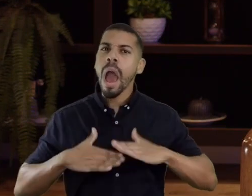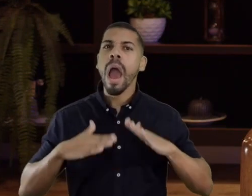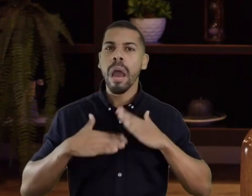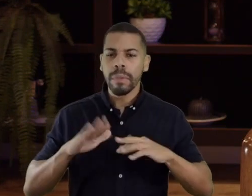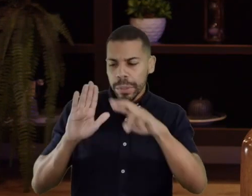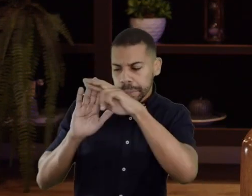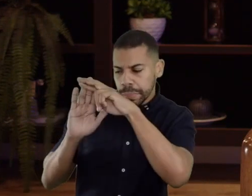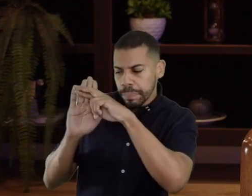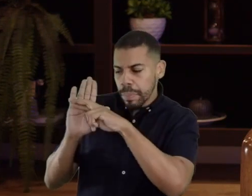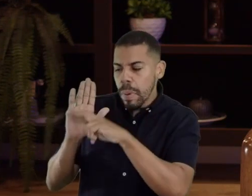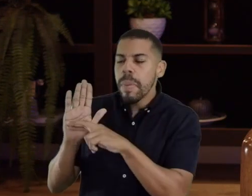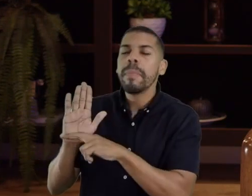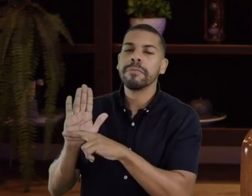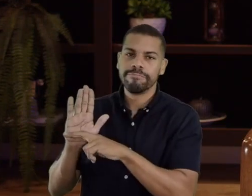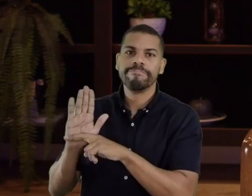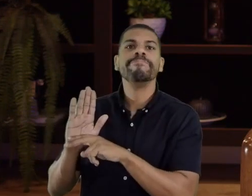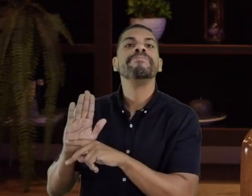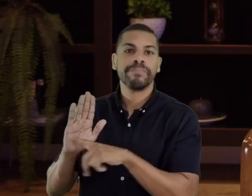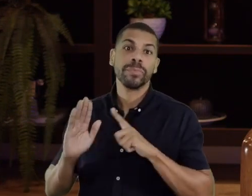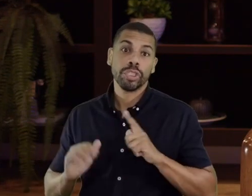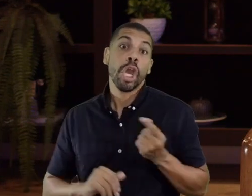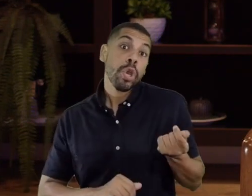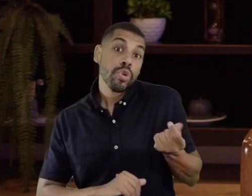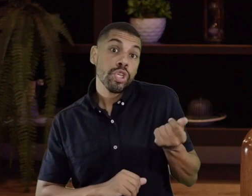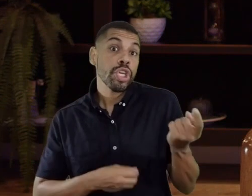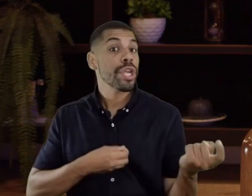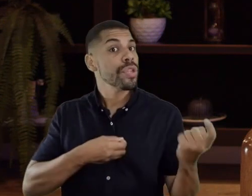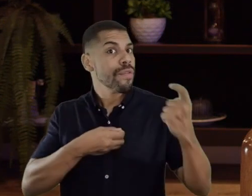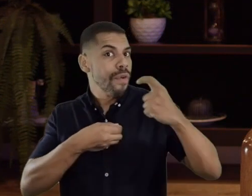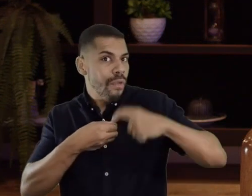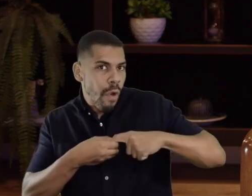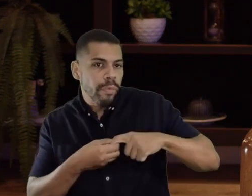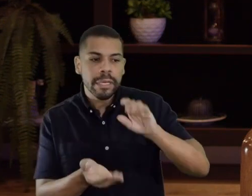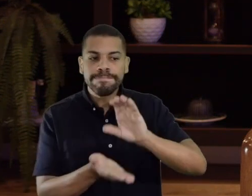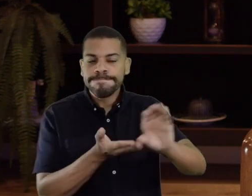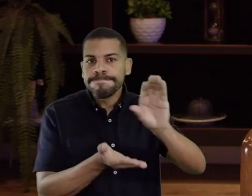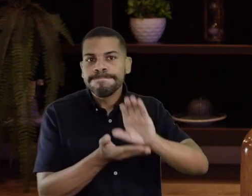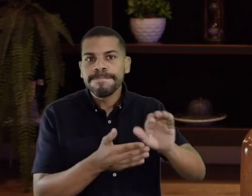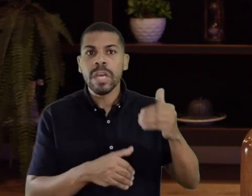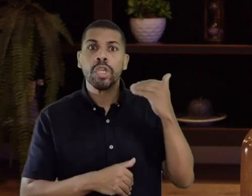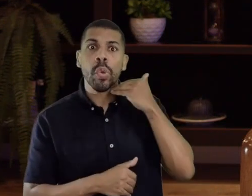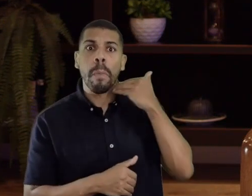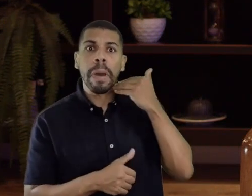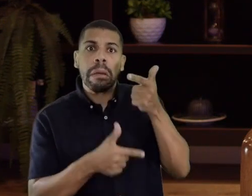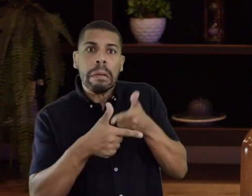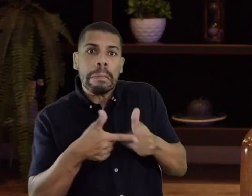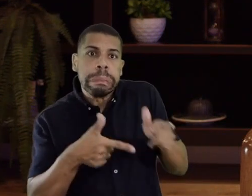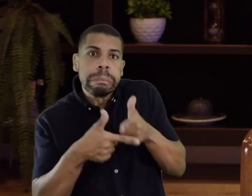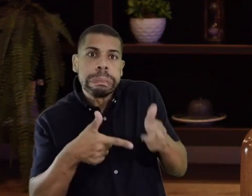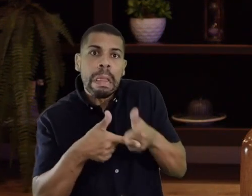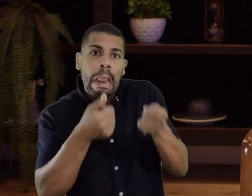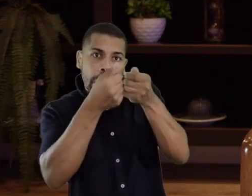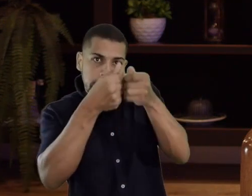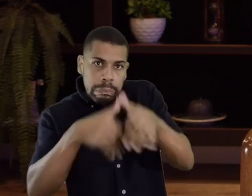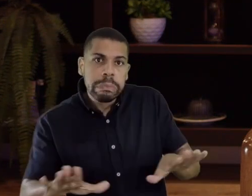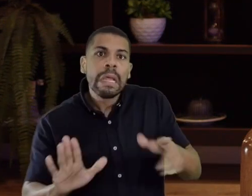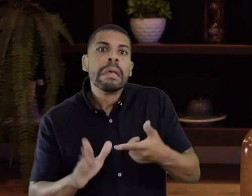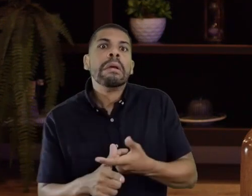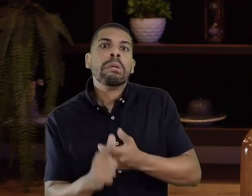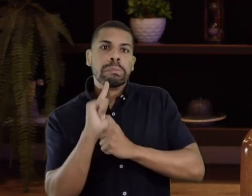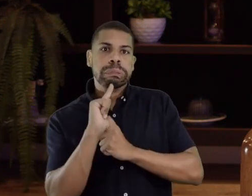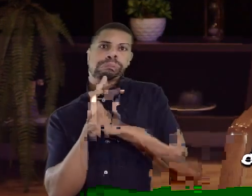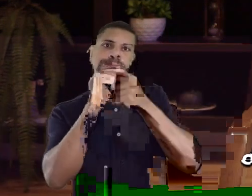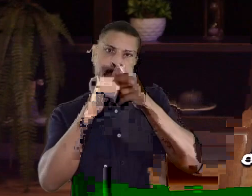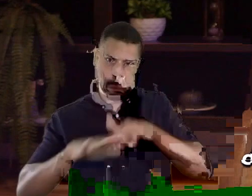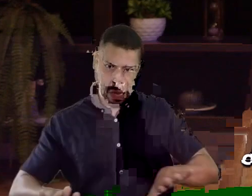então se você tiver dentro a cobertura da situação de cobertura você vai ter o seu dinheiro devolvido caso você aplique e esse banco tem algum problema então